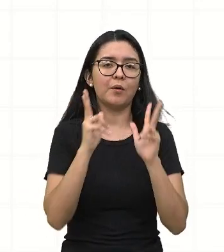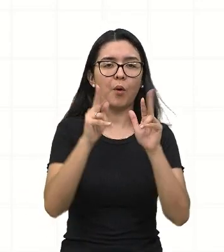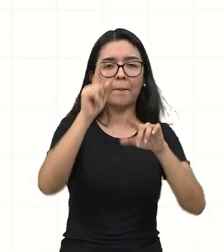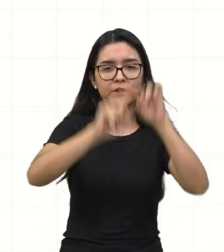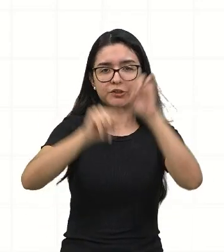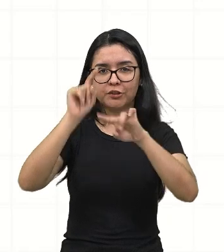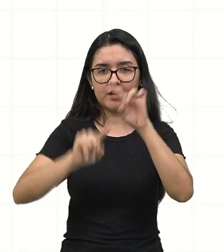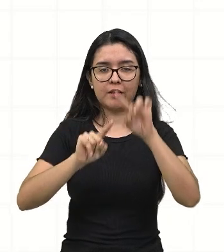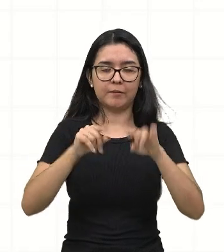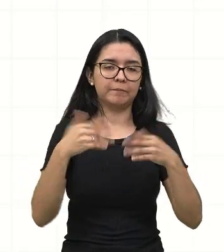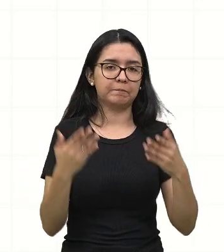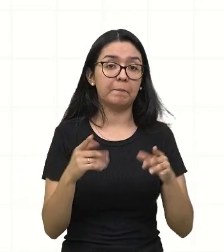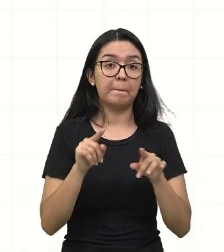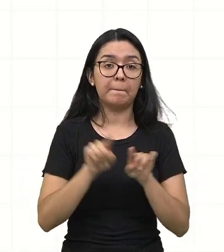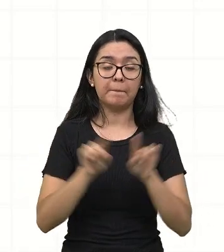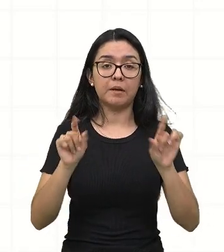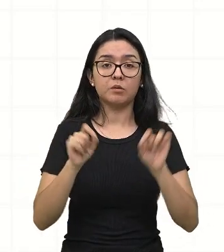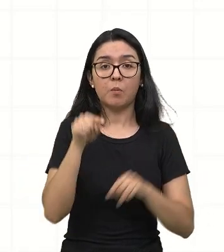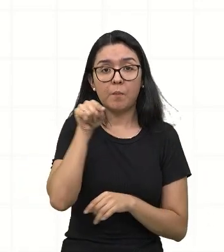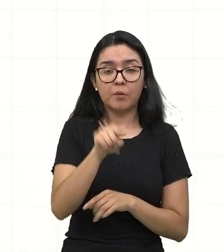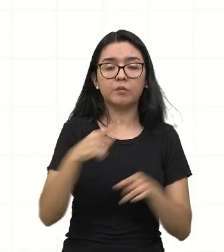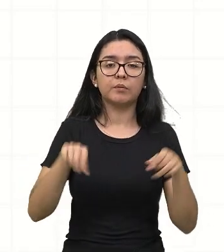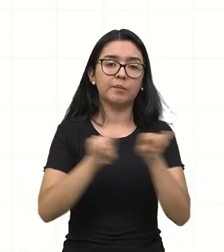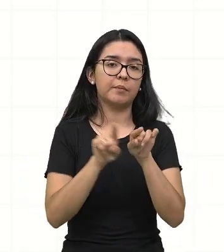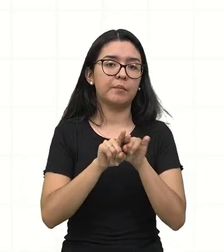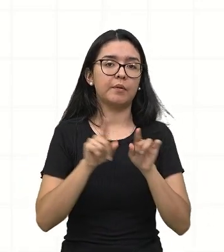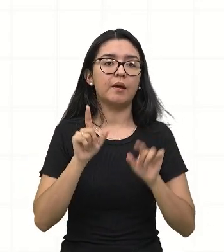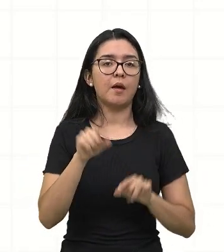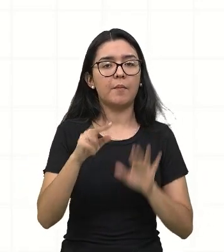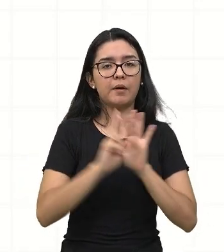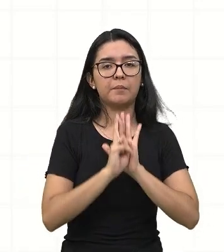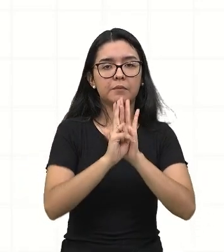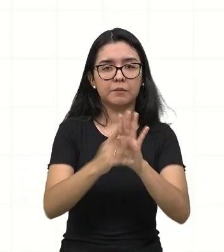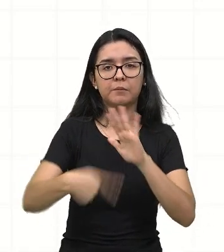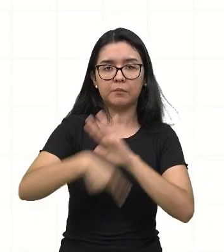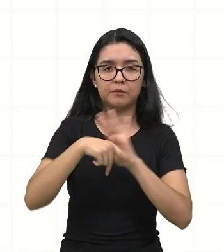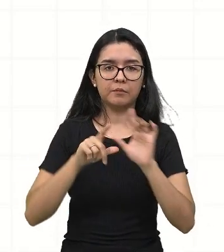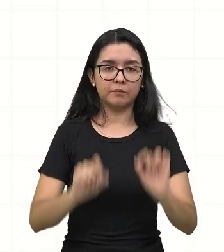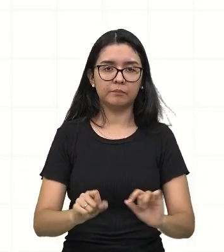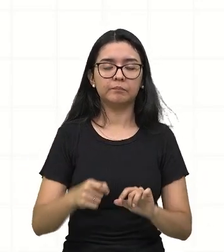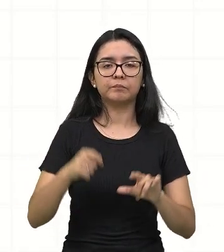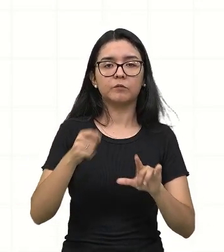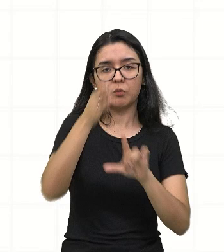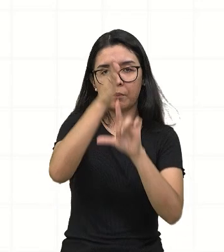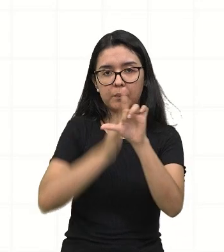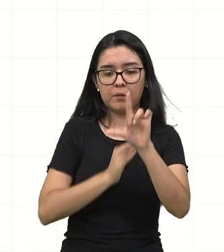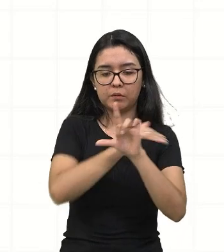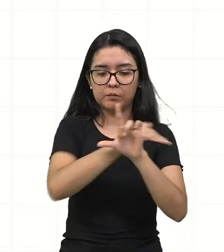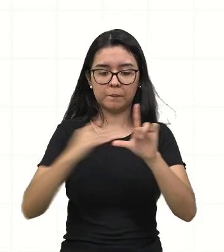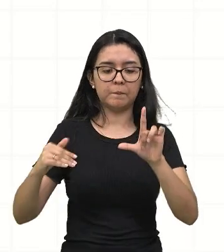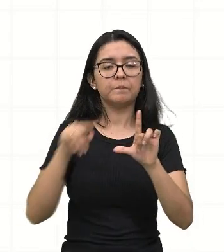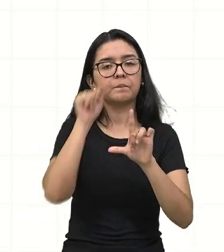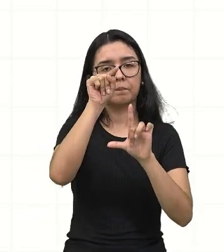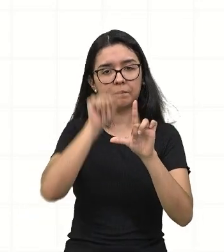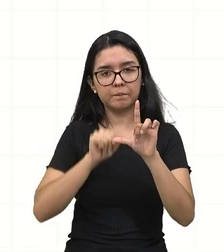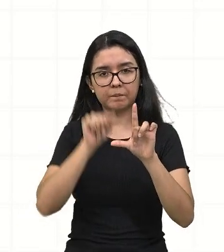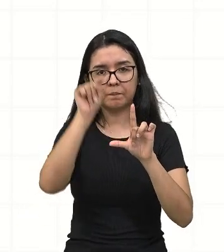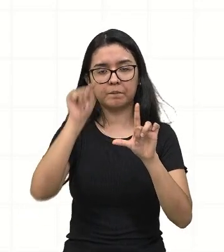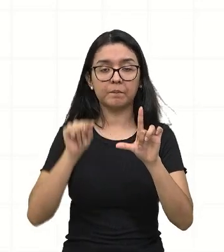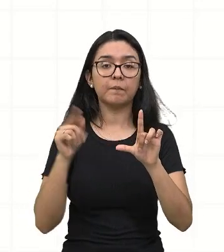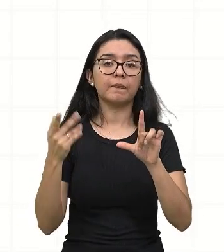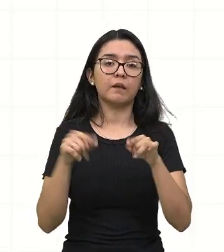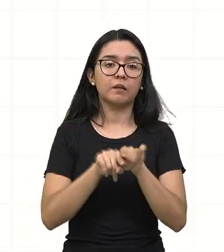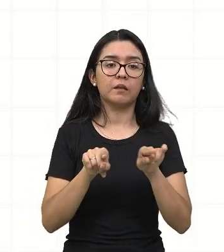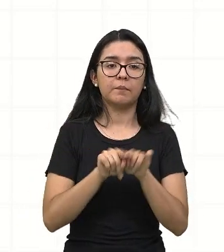né? Porém, um ponto ele é uma representação em um plano cartesiano. Você aprendeu sobre isso. Aprendeu também